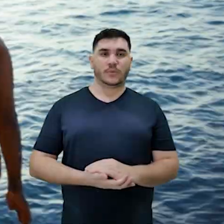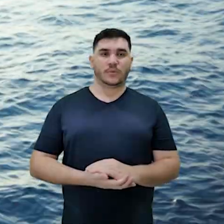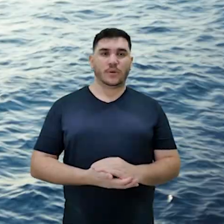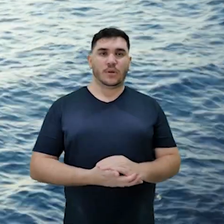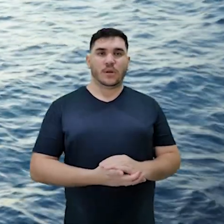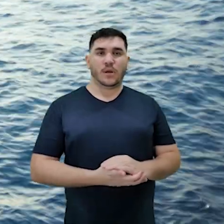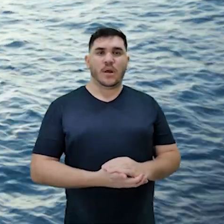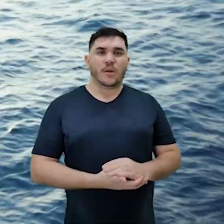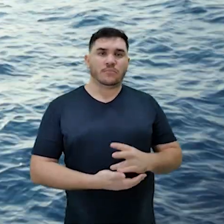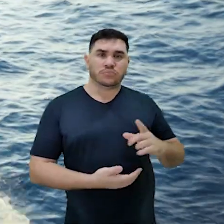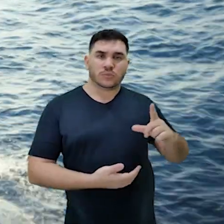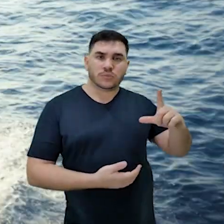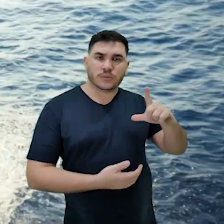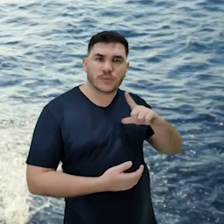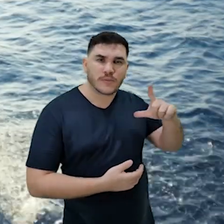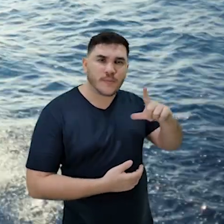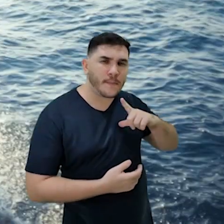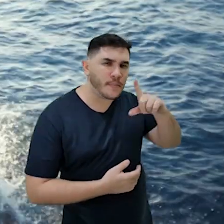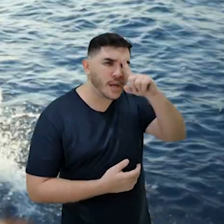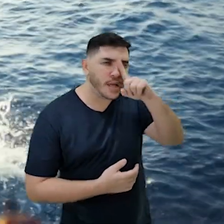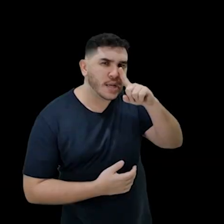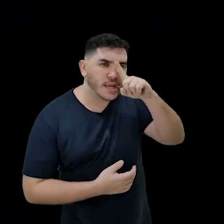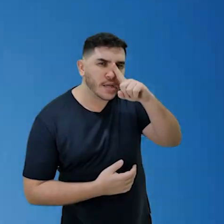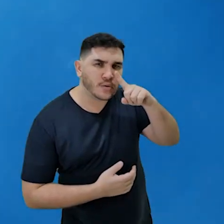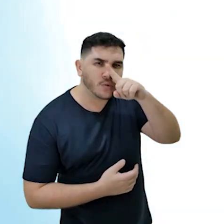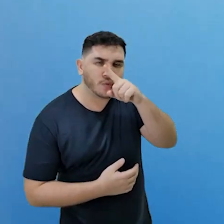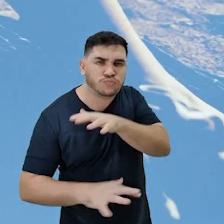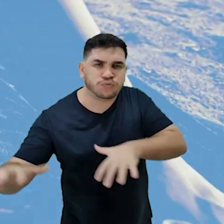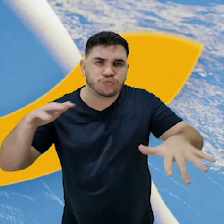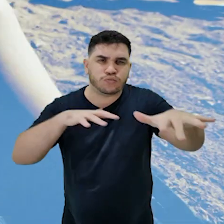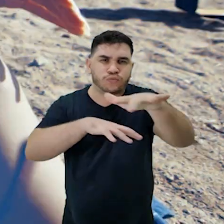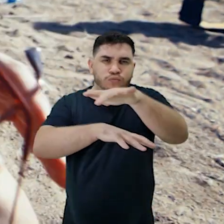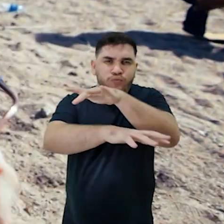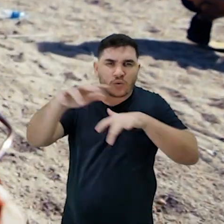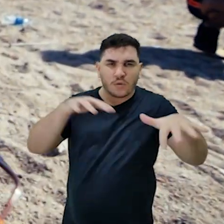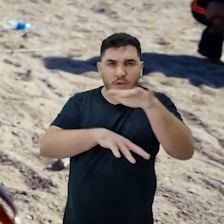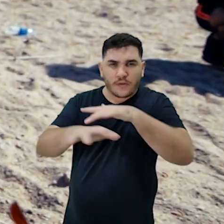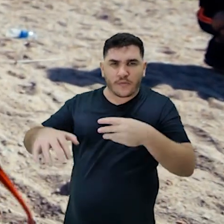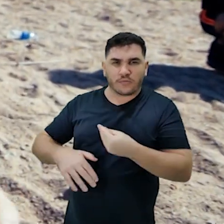Sobre uma pedra, um homem negro mostra os polegares e pula no mar. Apesar